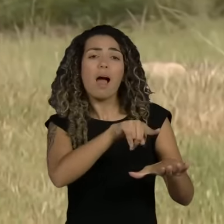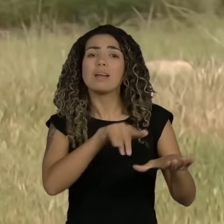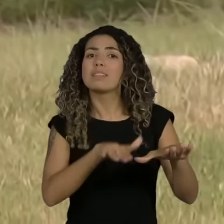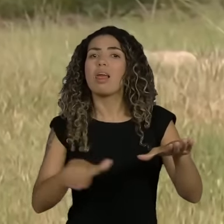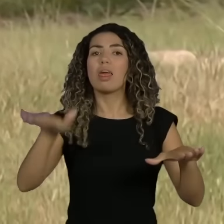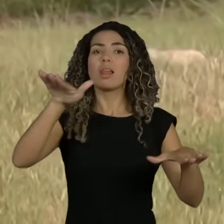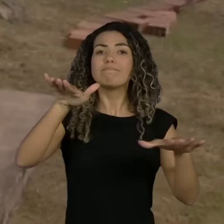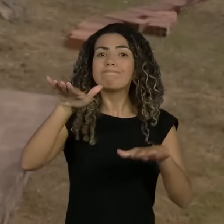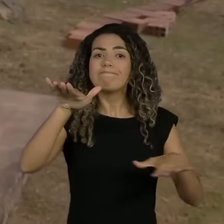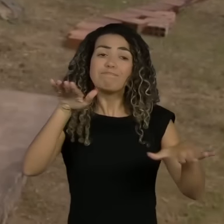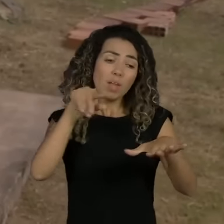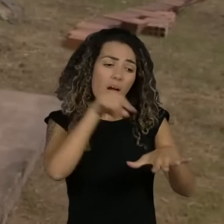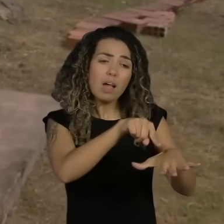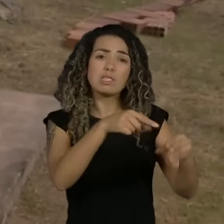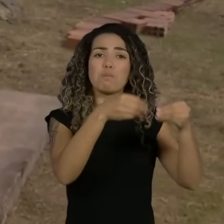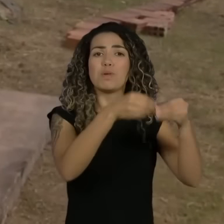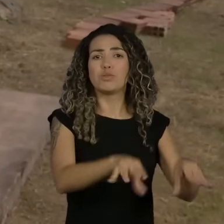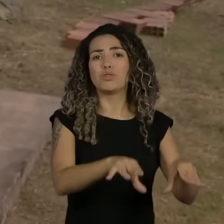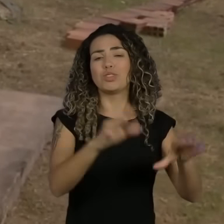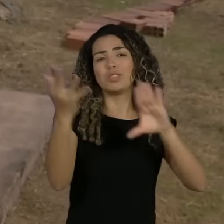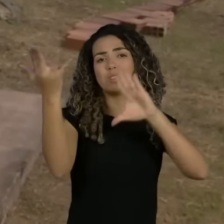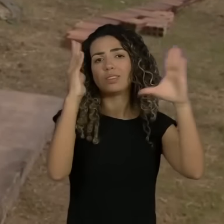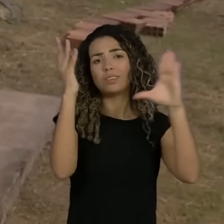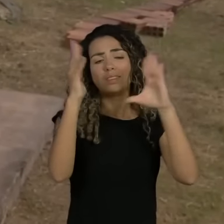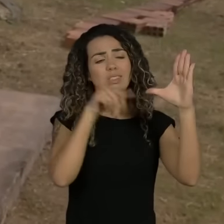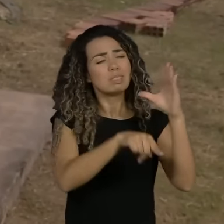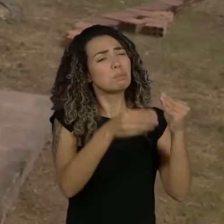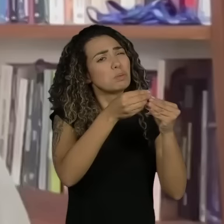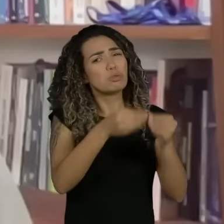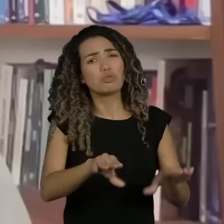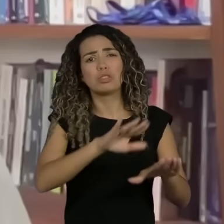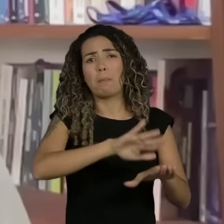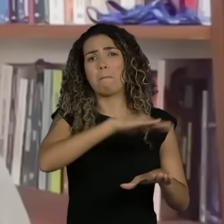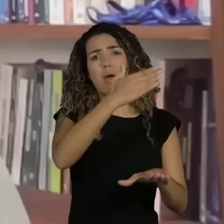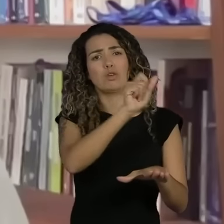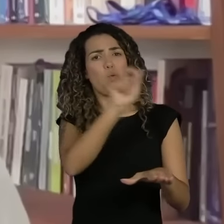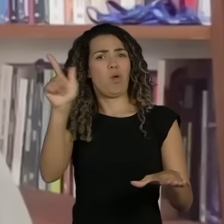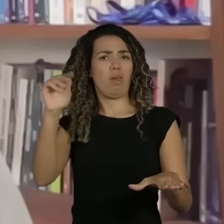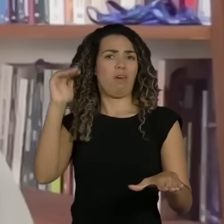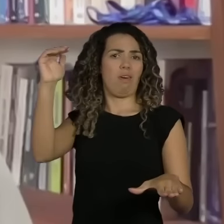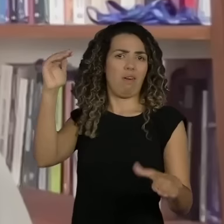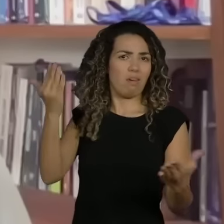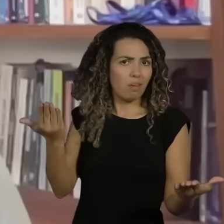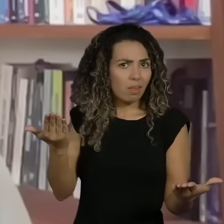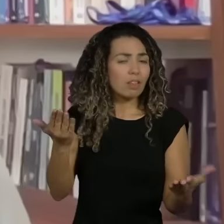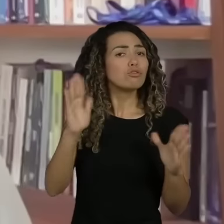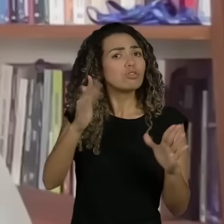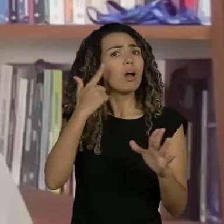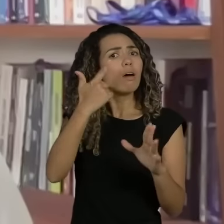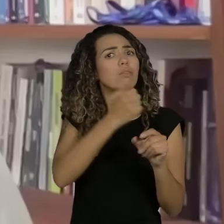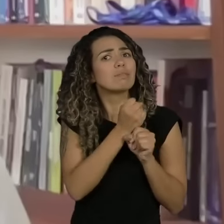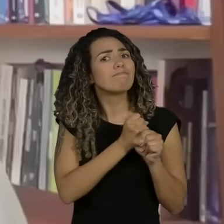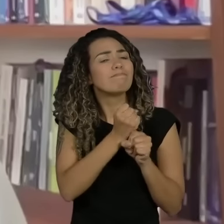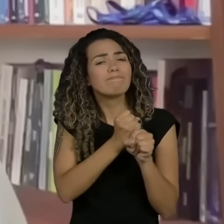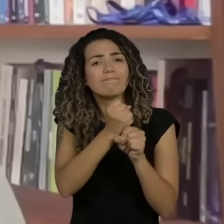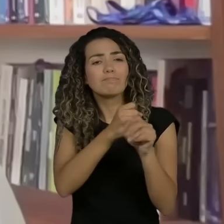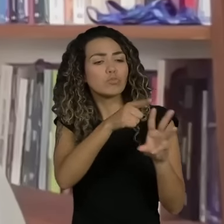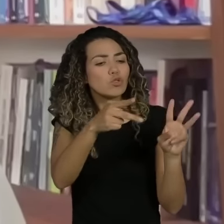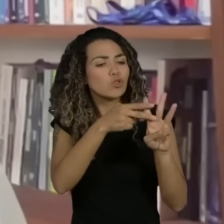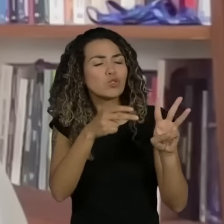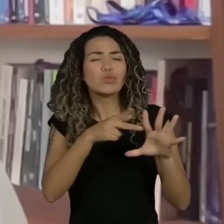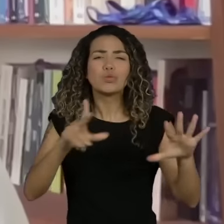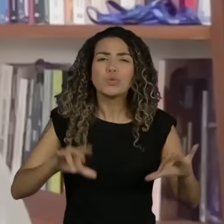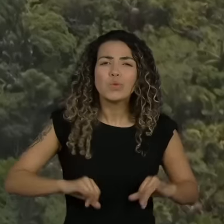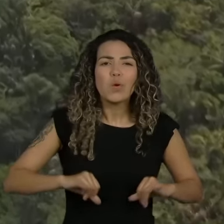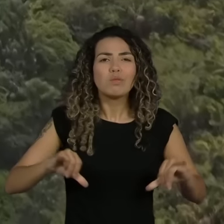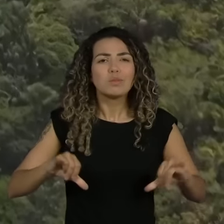aos impactos da crise climática. A gente já vem vendo há alguns anos esses povos indígenas sofrendo os impactos das